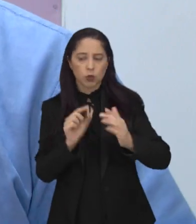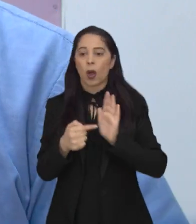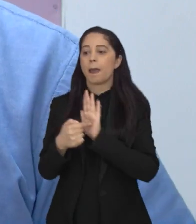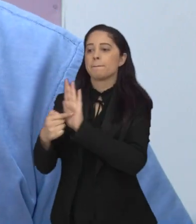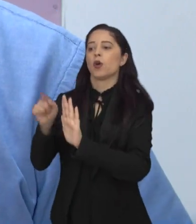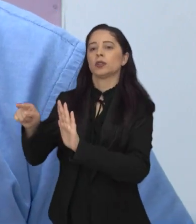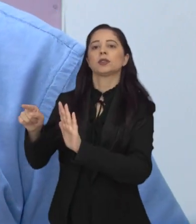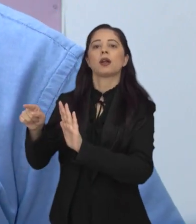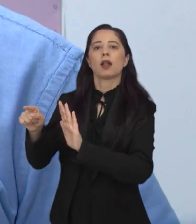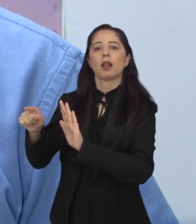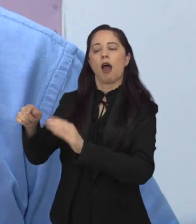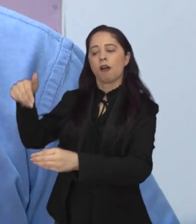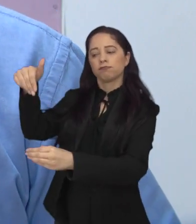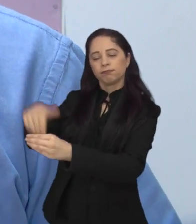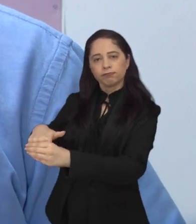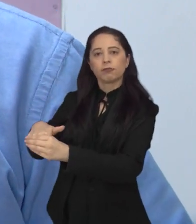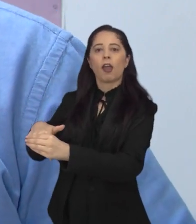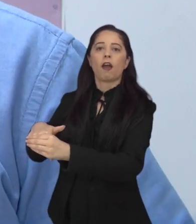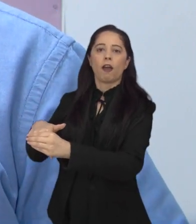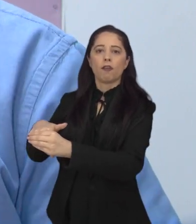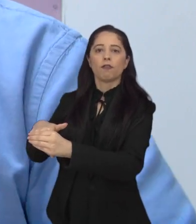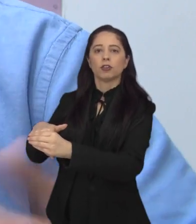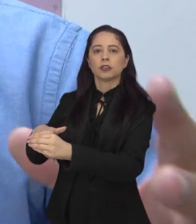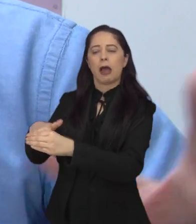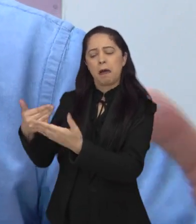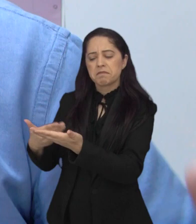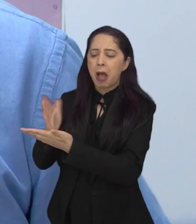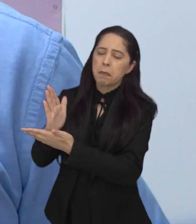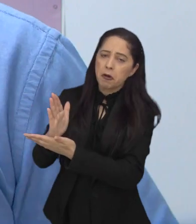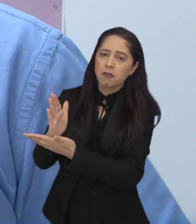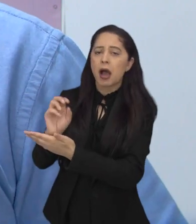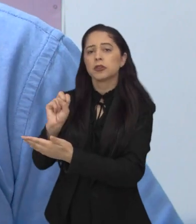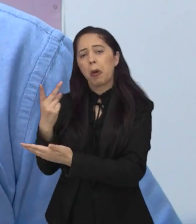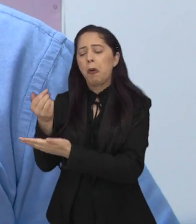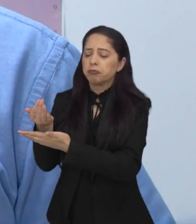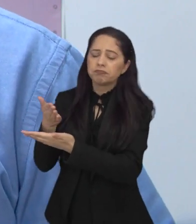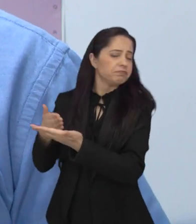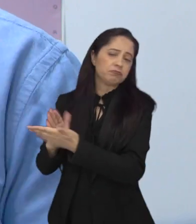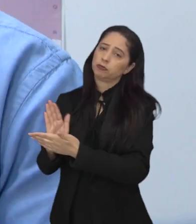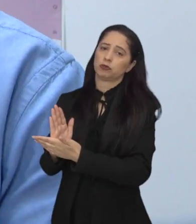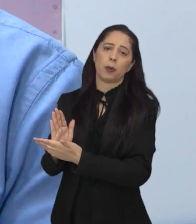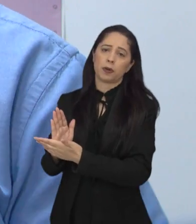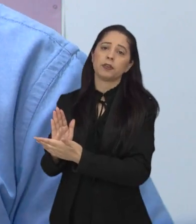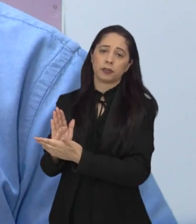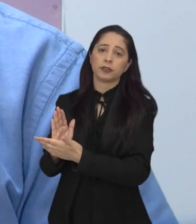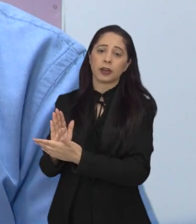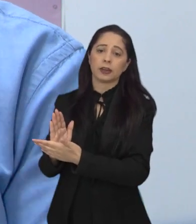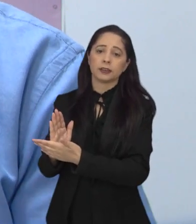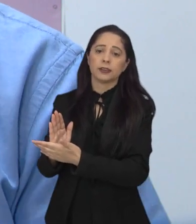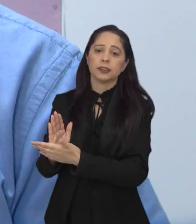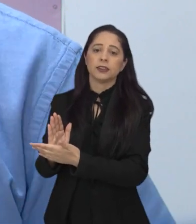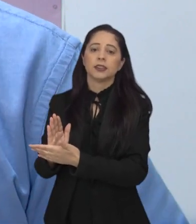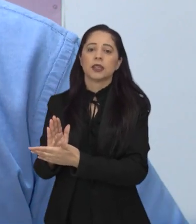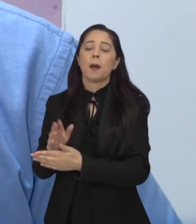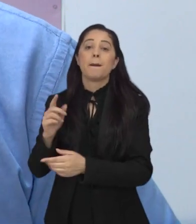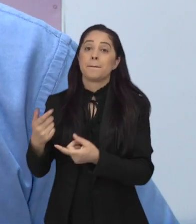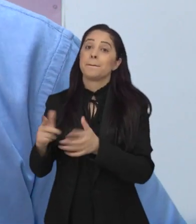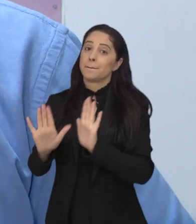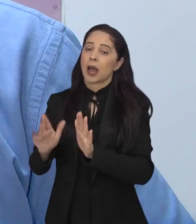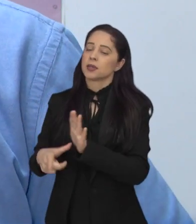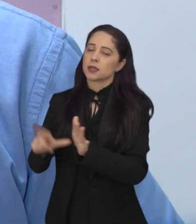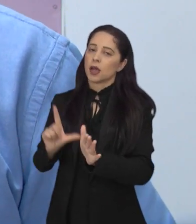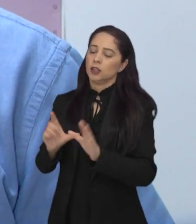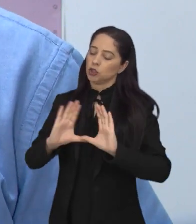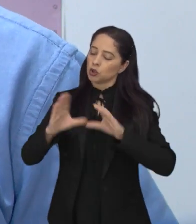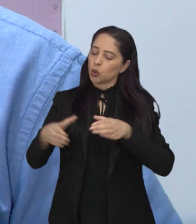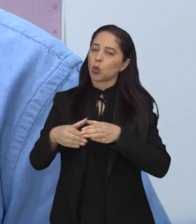Casa, consegue, através das sessões, dialogar entre todos os vereadores que a gente possa aprovar ou não um projeto que já